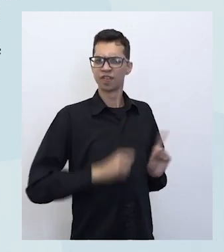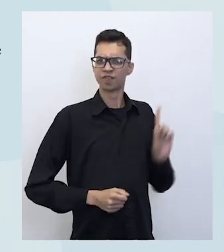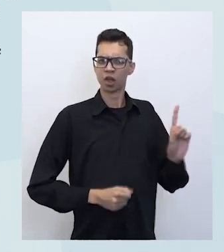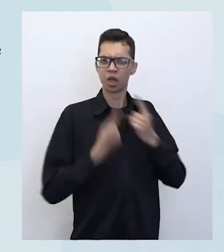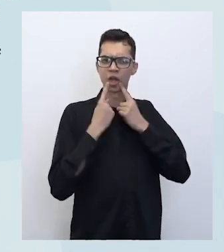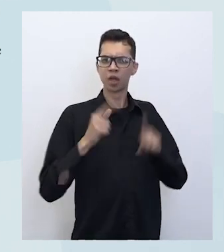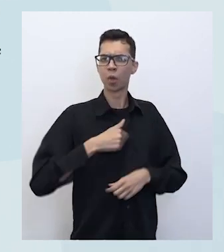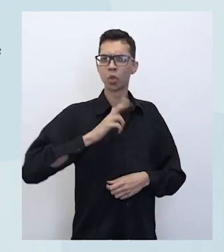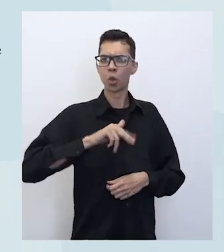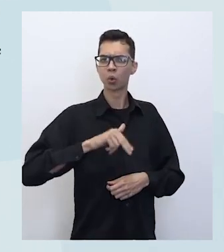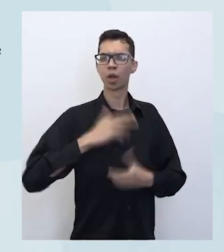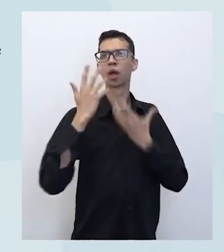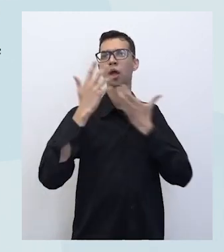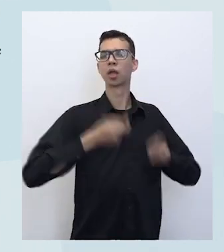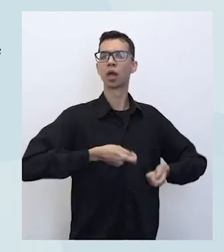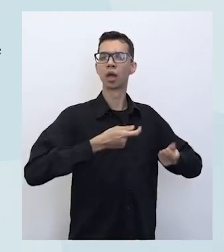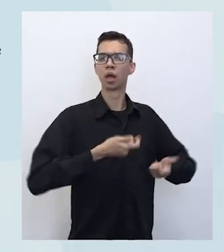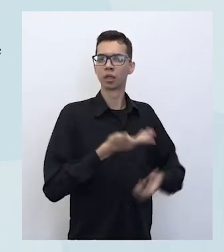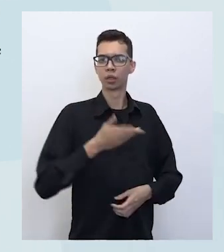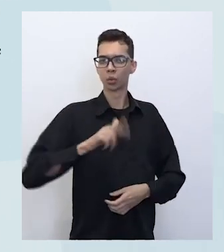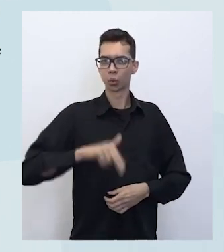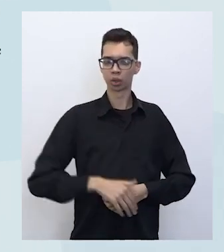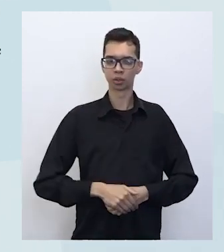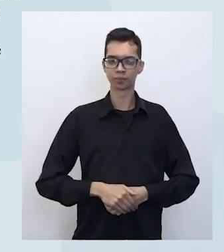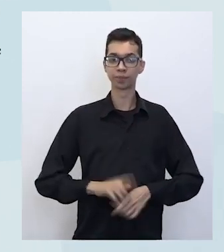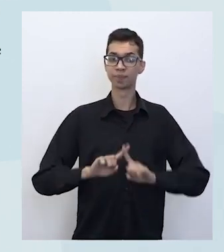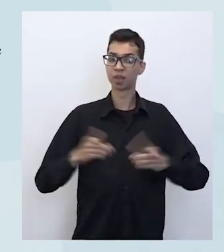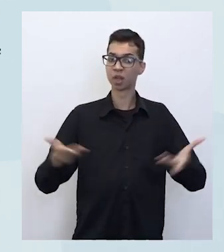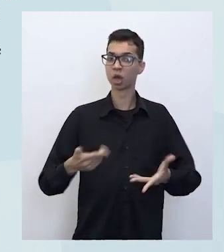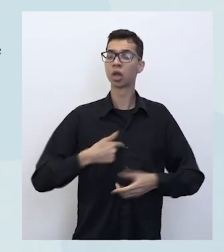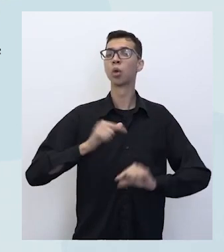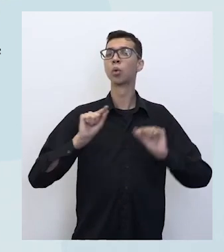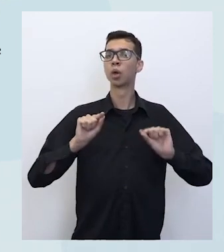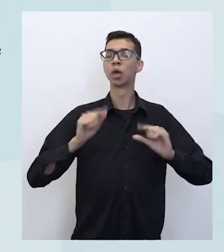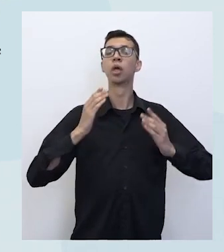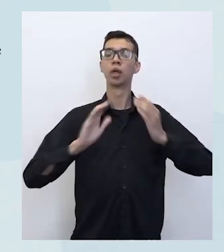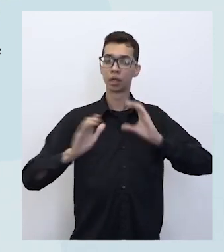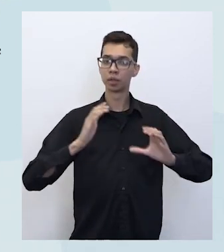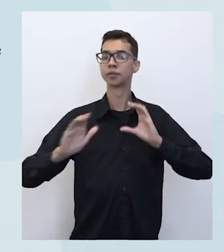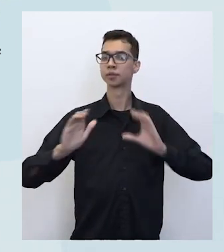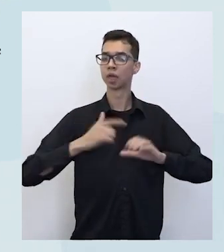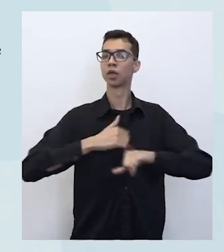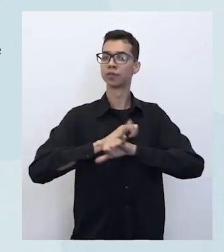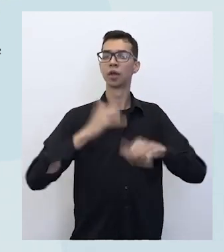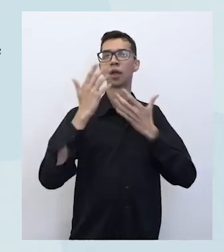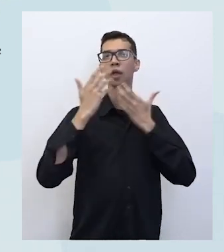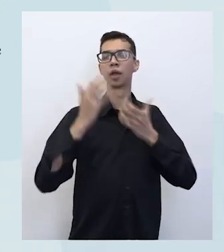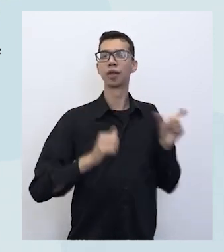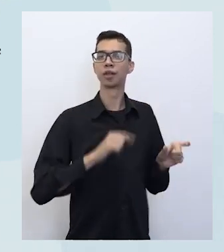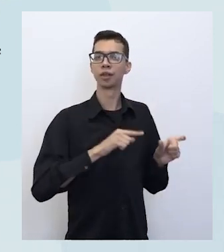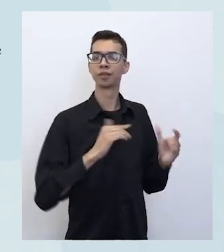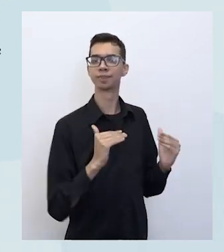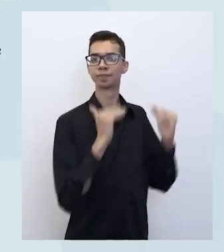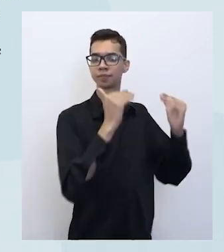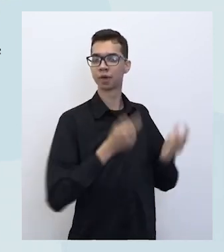nunca te louvo em meu cantar. Mas agora quero fazer um cantar em que te louvarei de qualquer modo. E